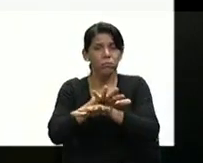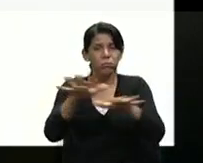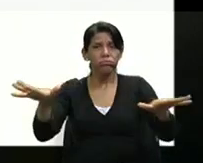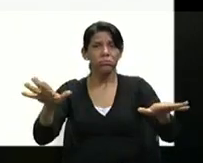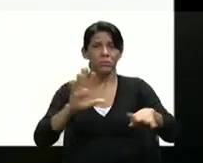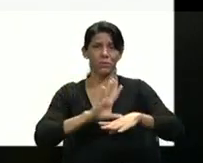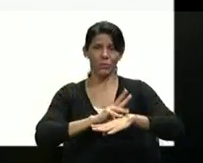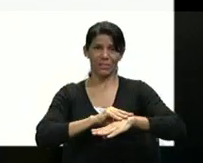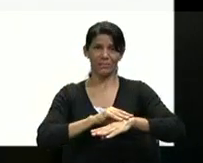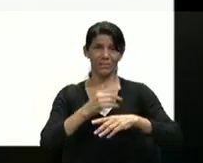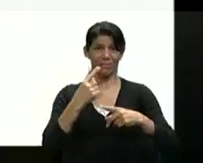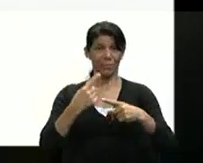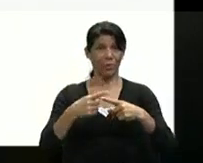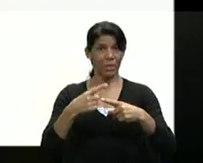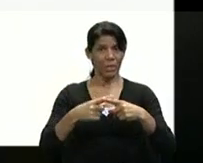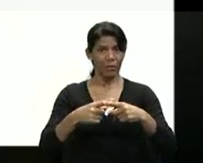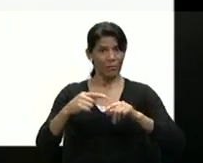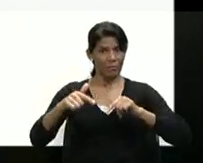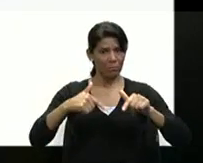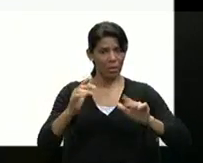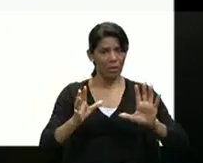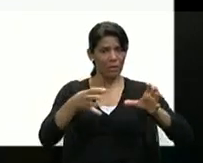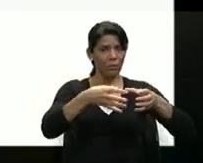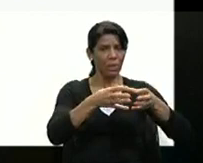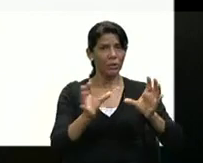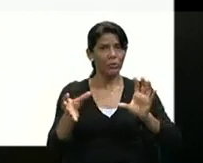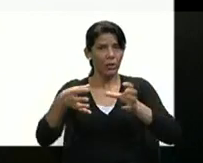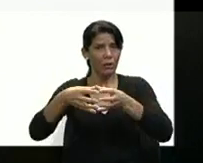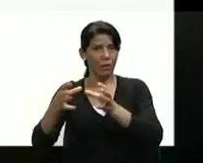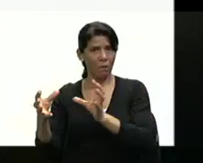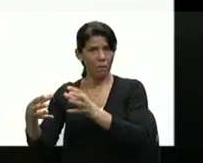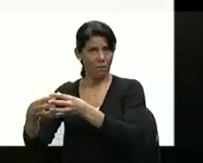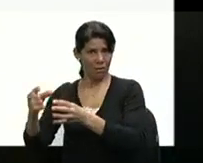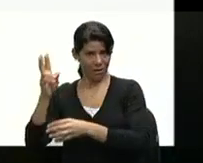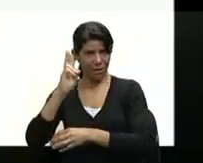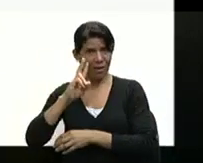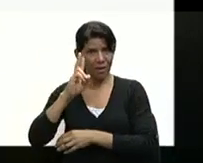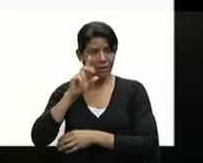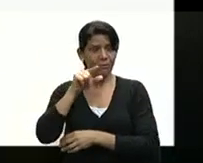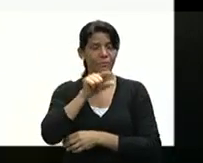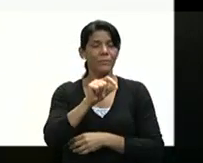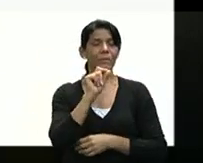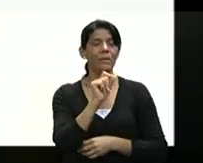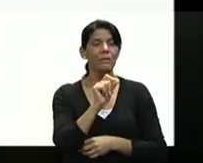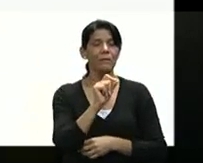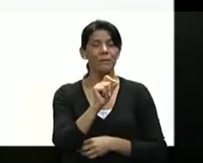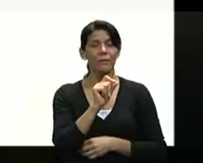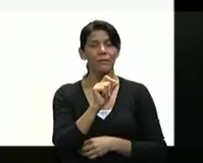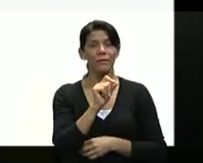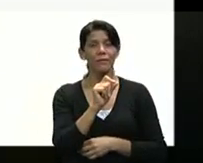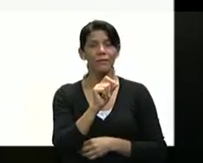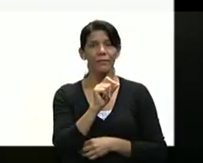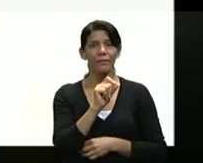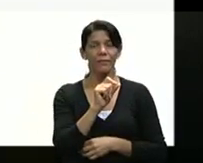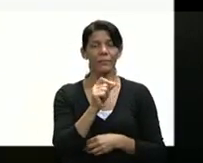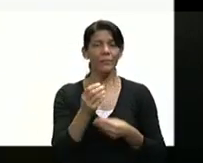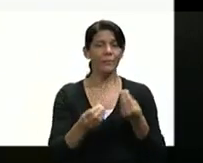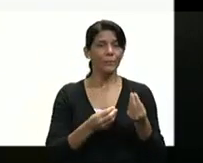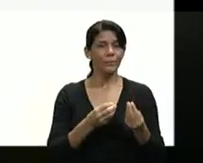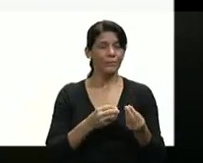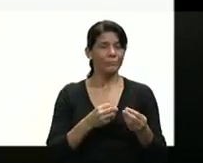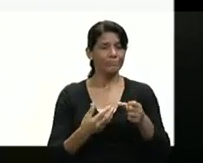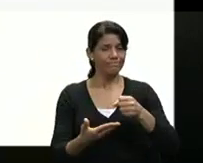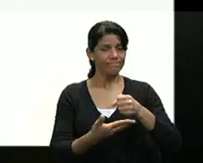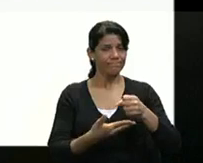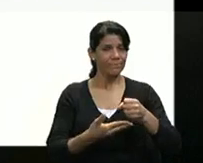de forma regionalizada, lembram lá que um dos